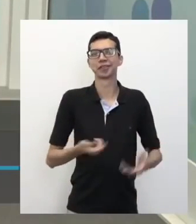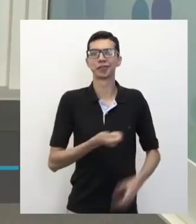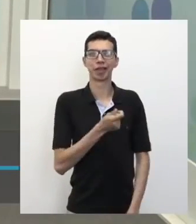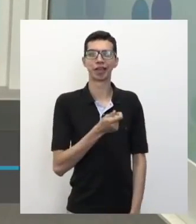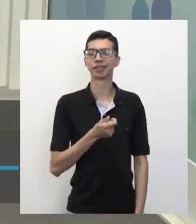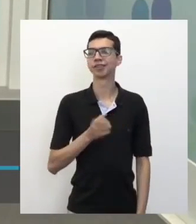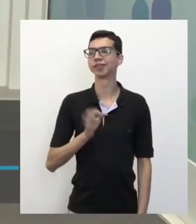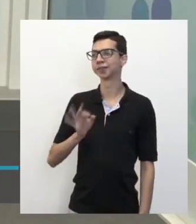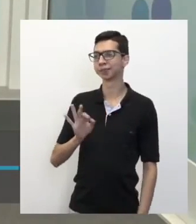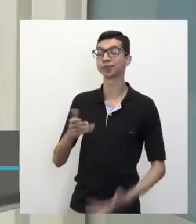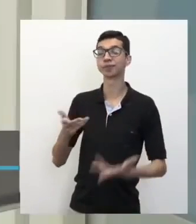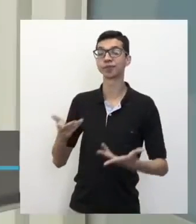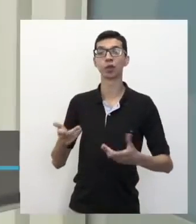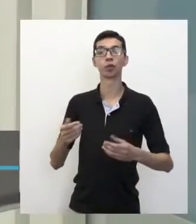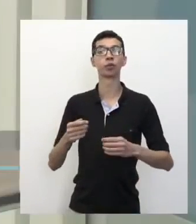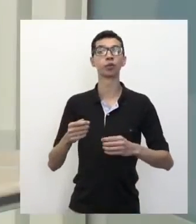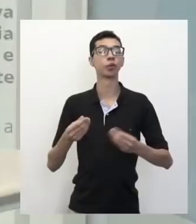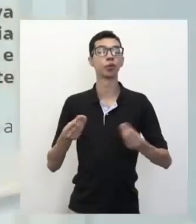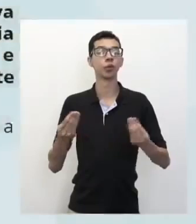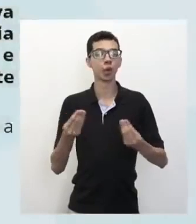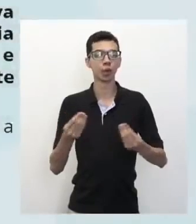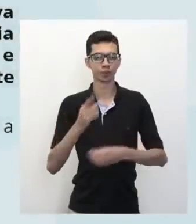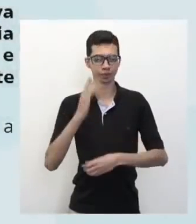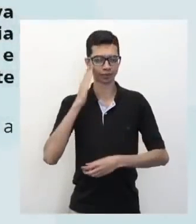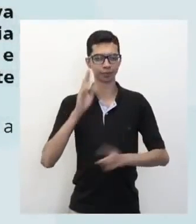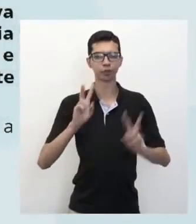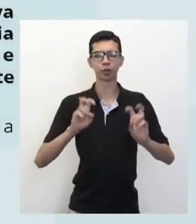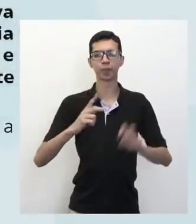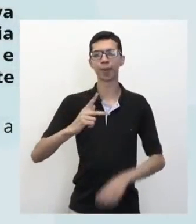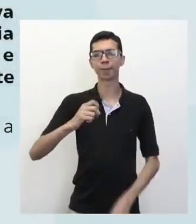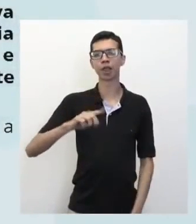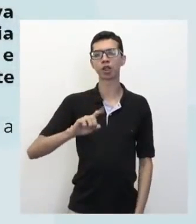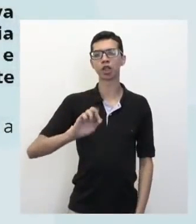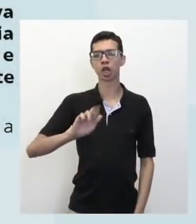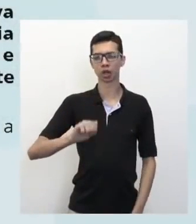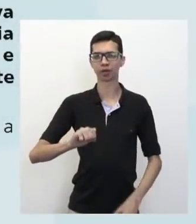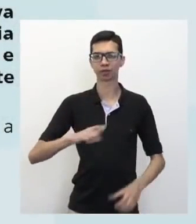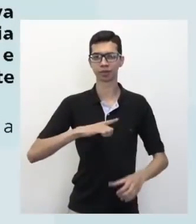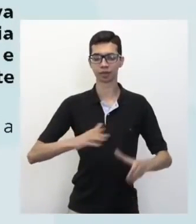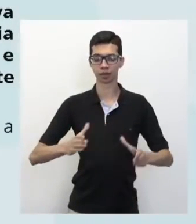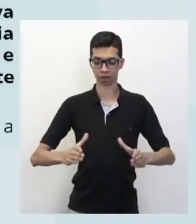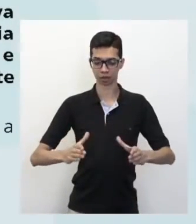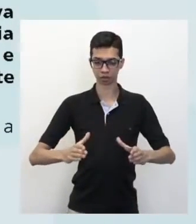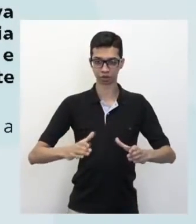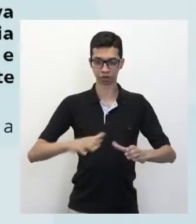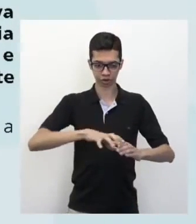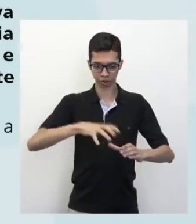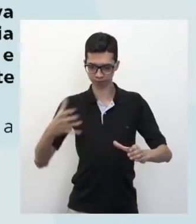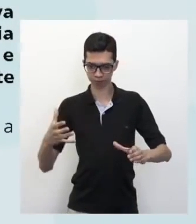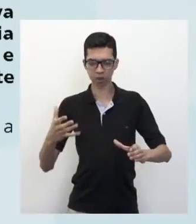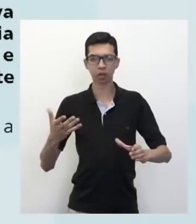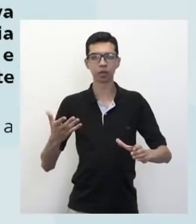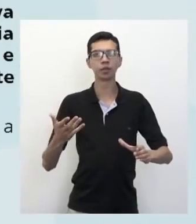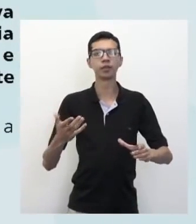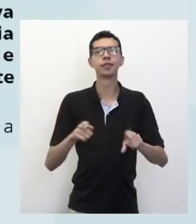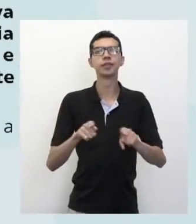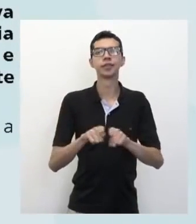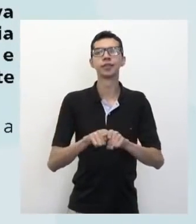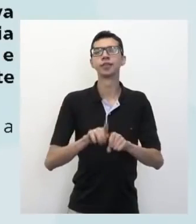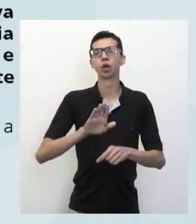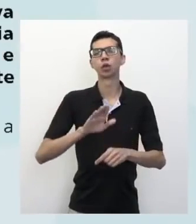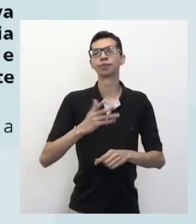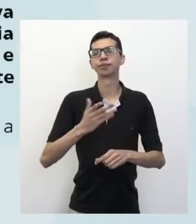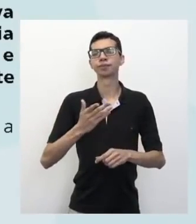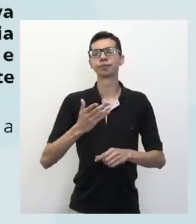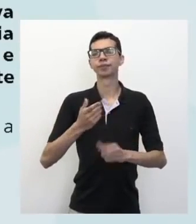tema podemos estabelecer uma relação entre a Caixa de Pandora e a história oficial, a gente vai pular essa. A professora vai falar sobre